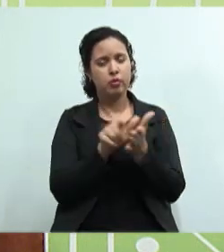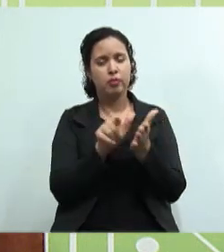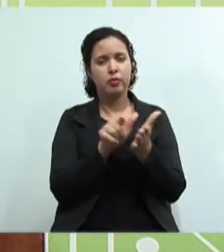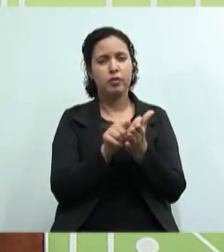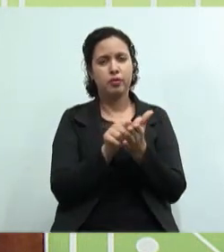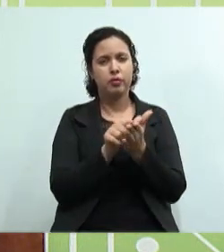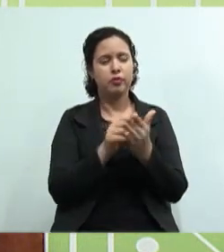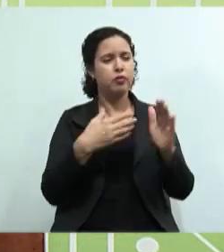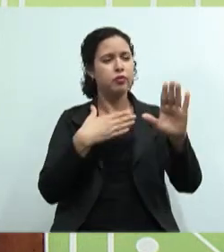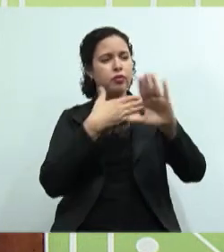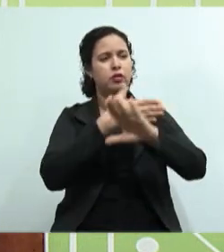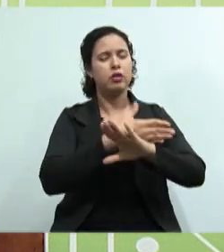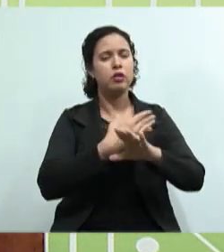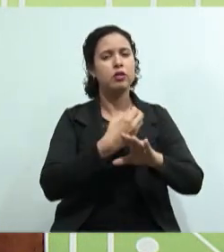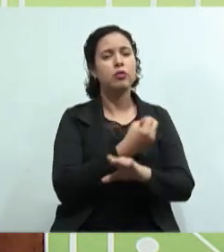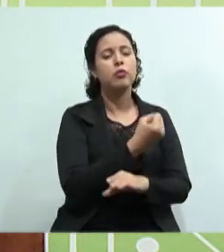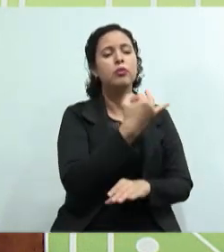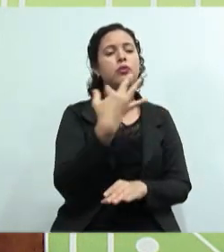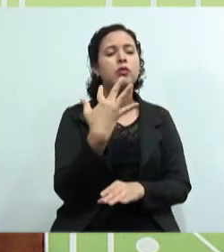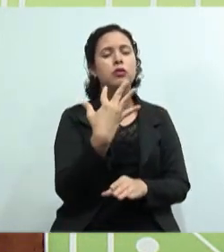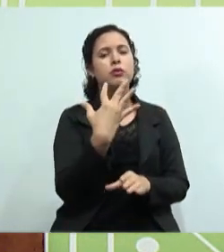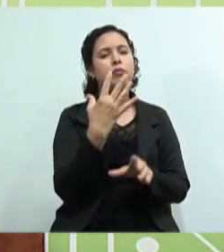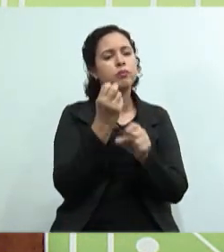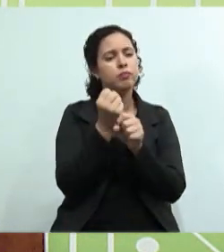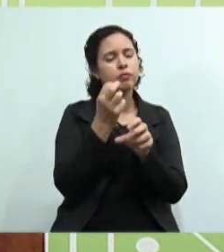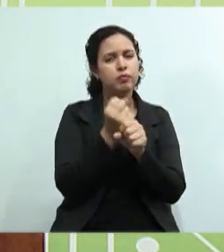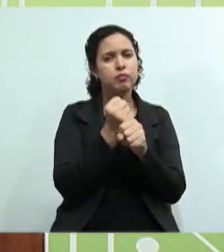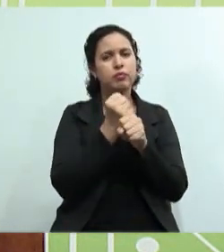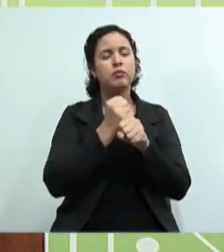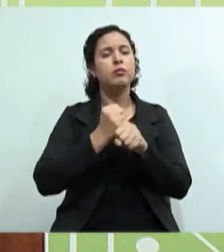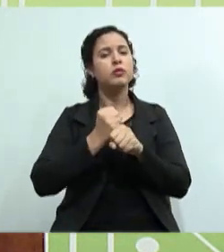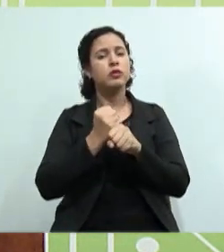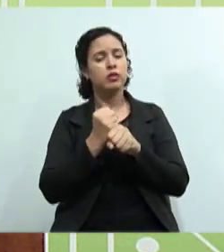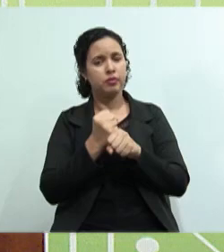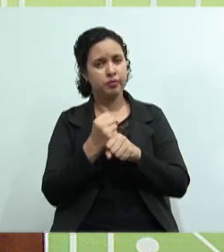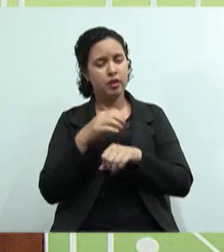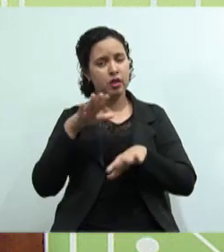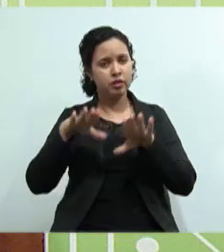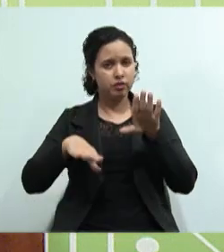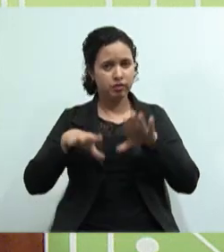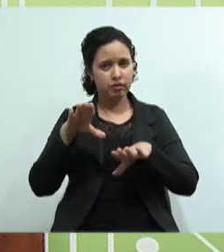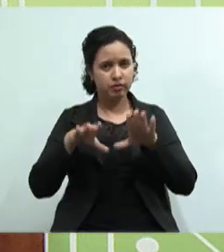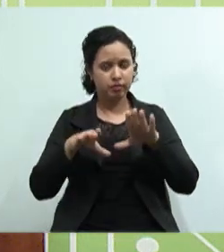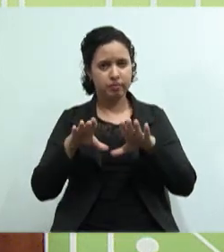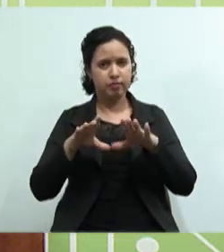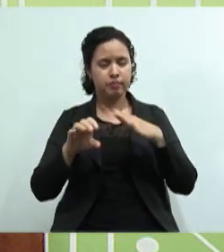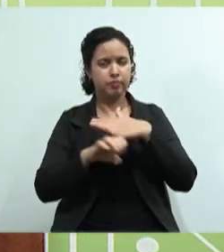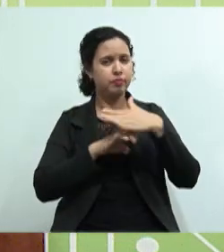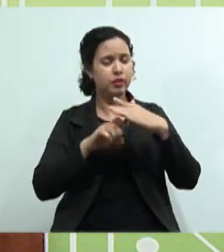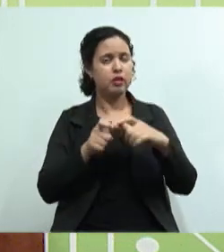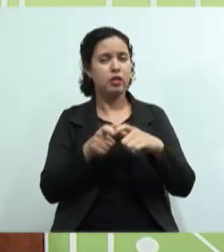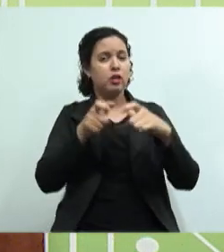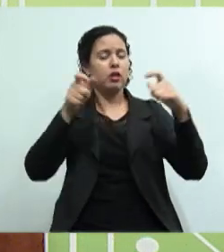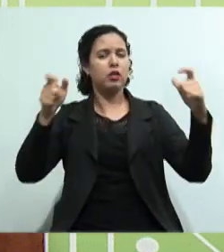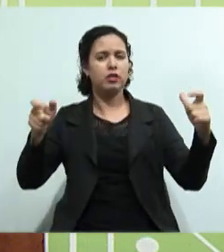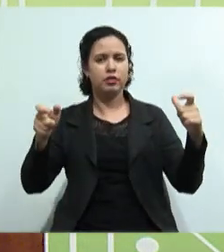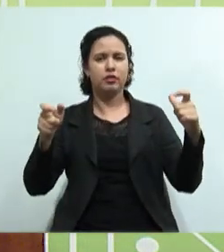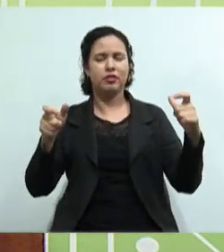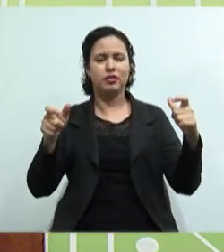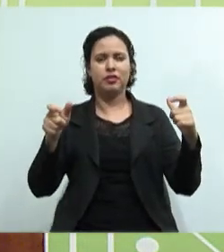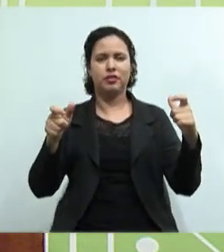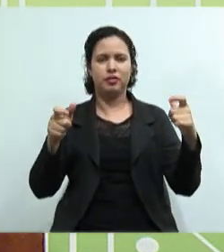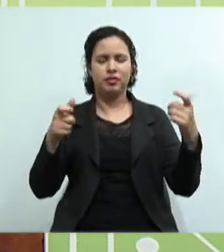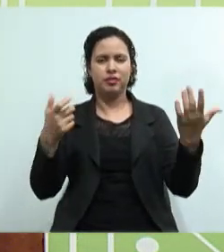pronto. Então, dependendo do porte da empresa, não é viável utilizar esse sistema de inventário